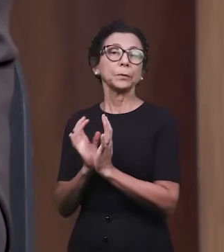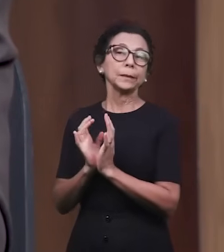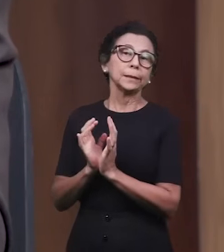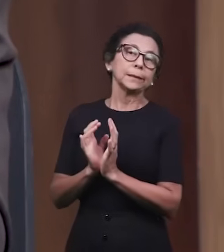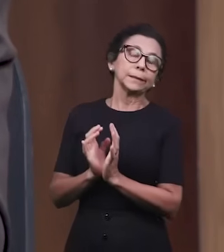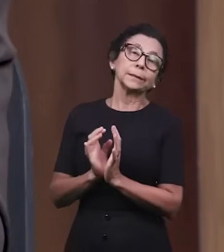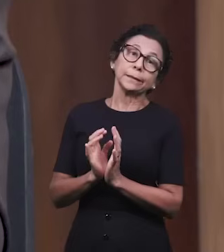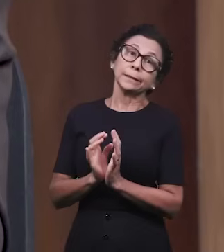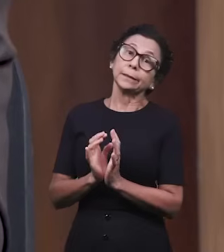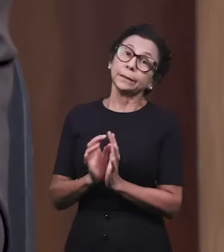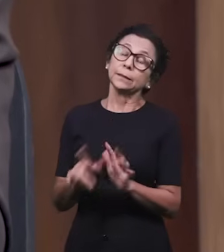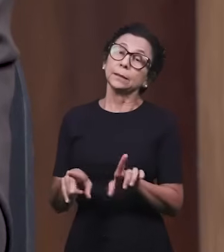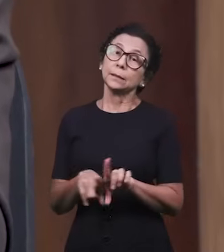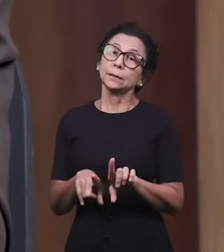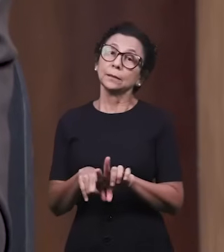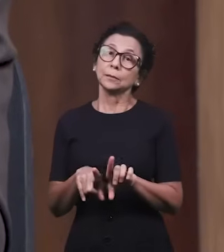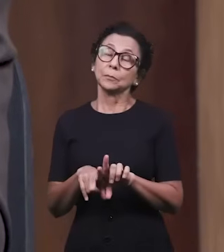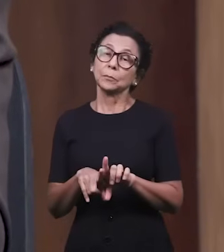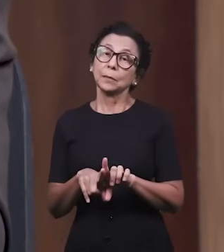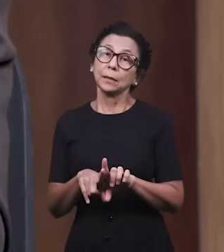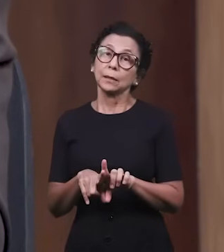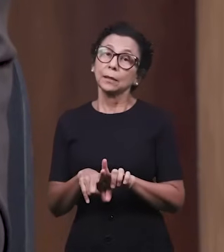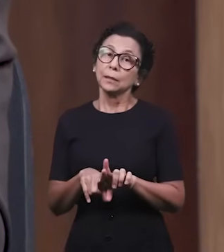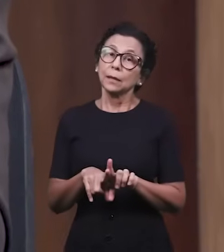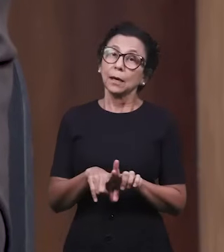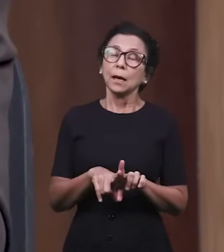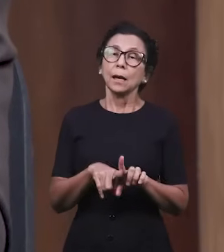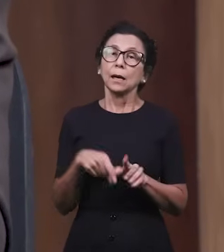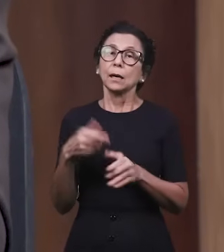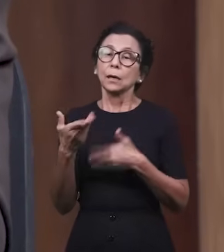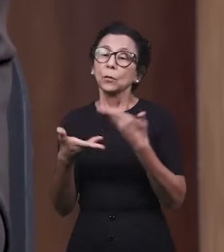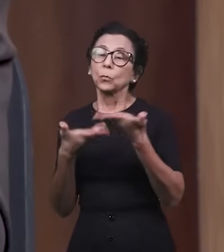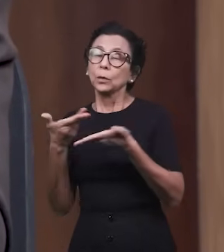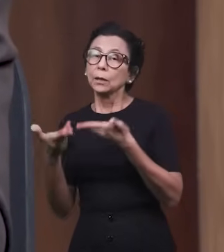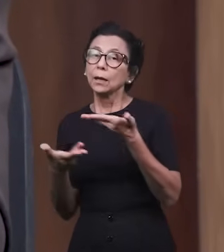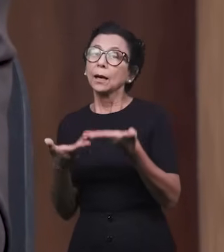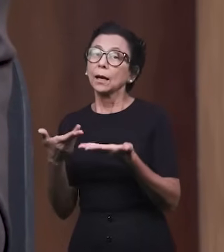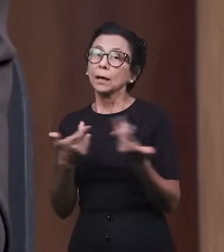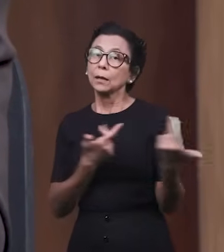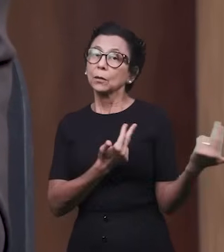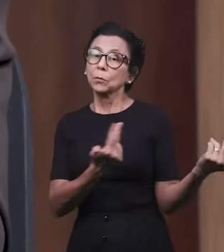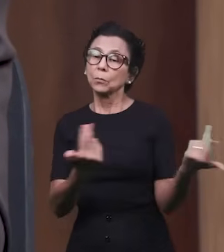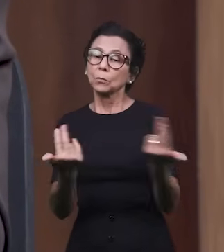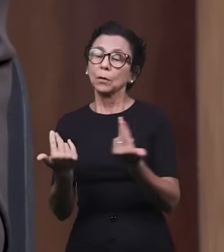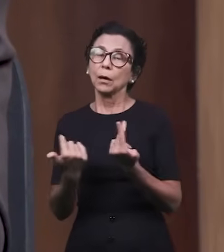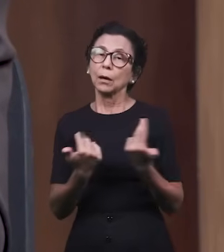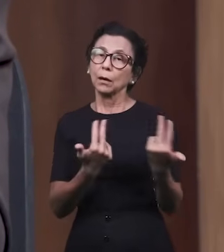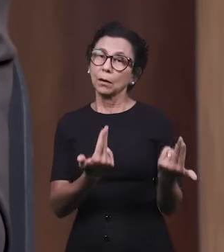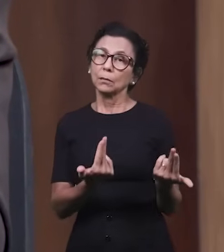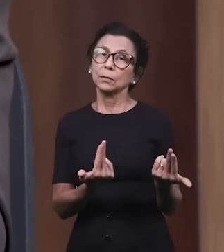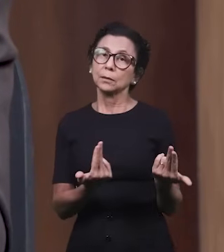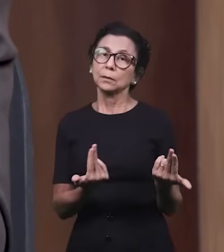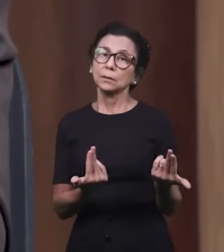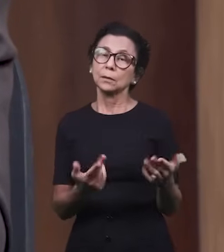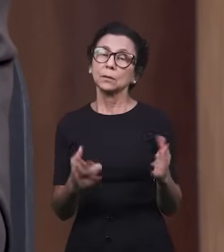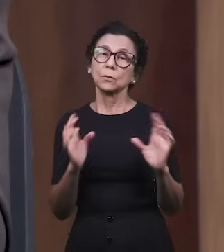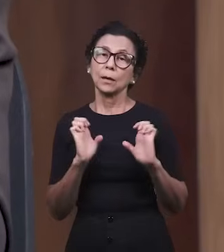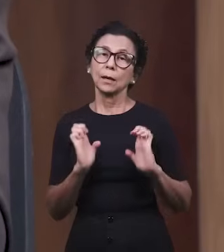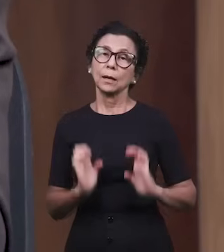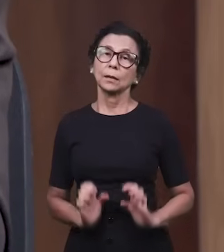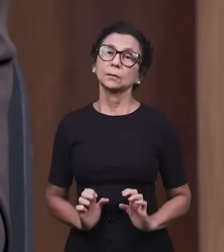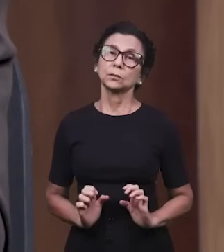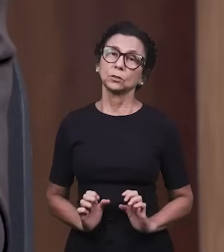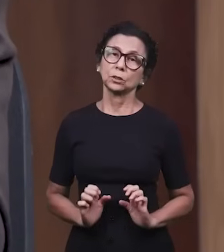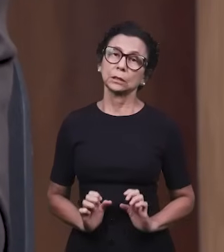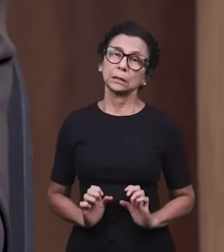ter a mesma atenção. Isso é uma questão de sabedoria, isso é uma questão de